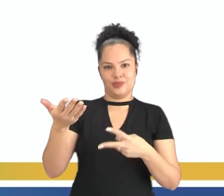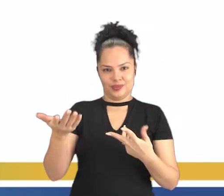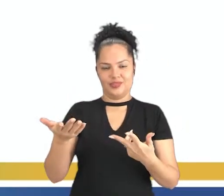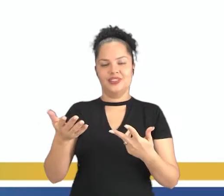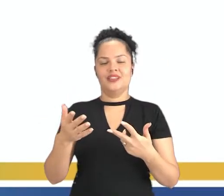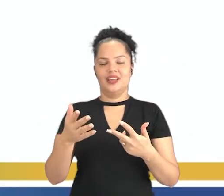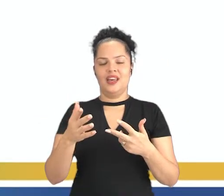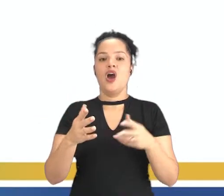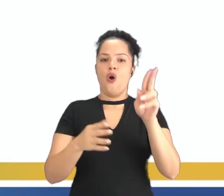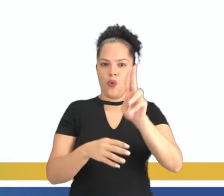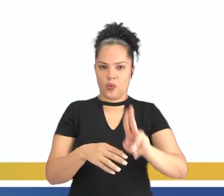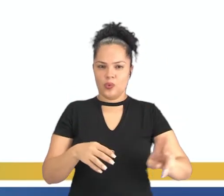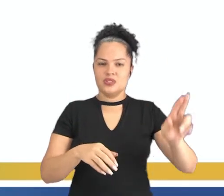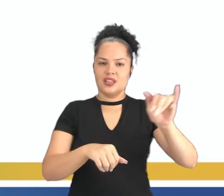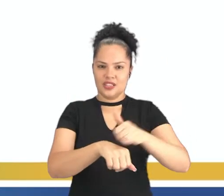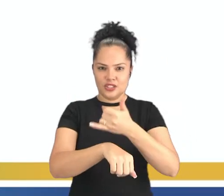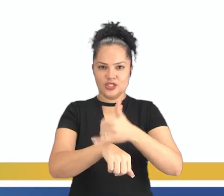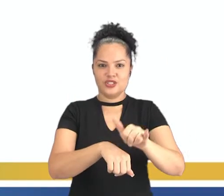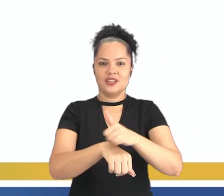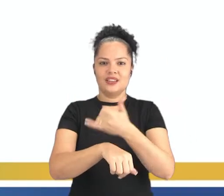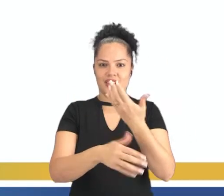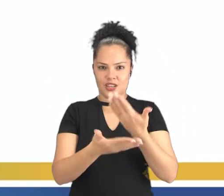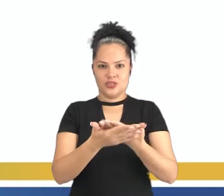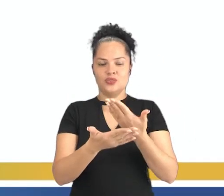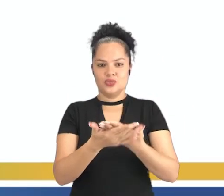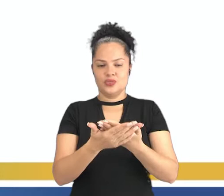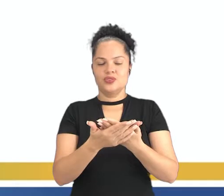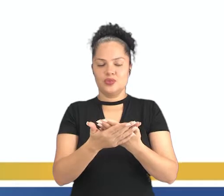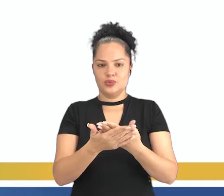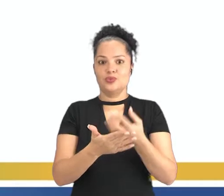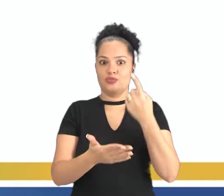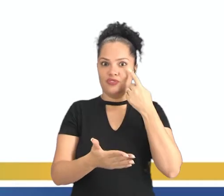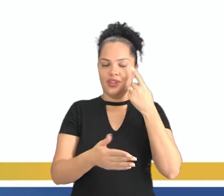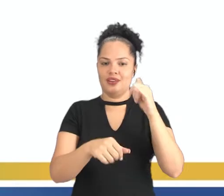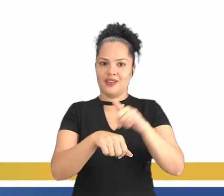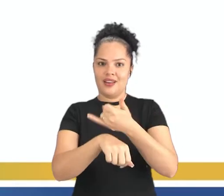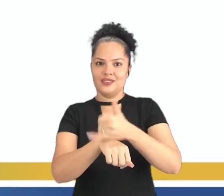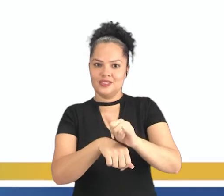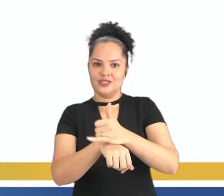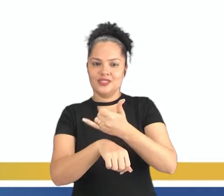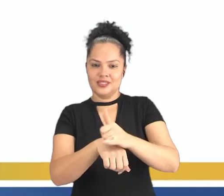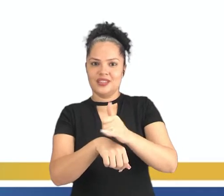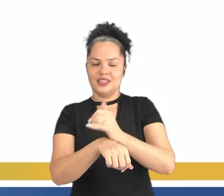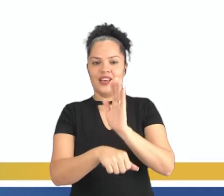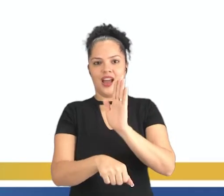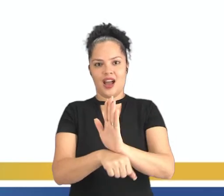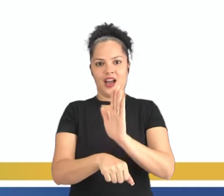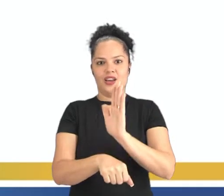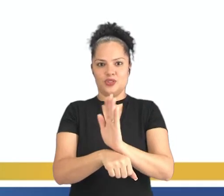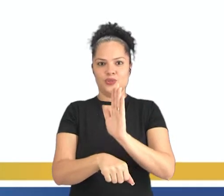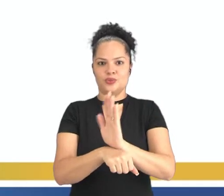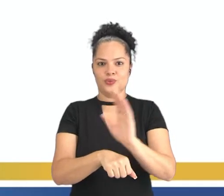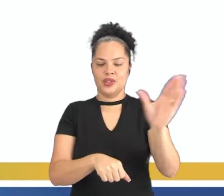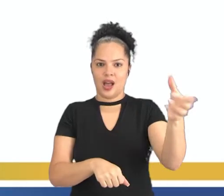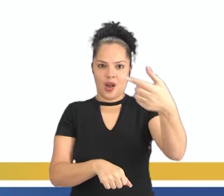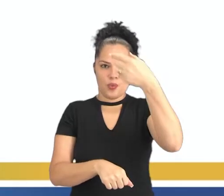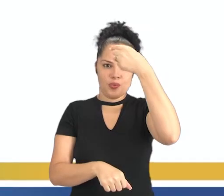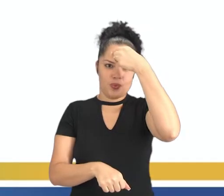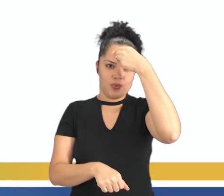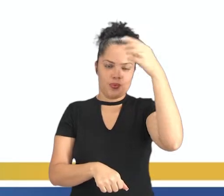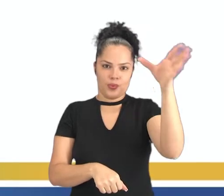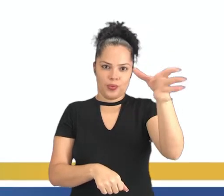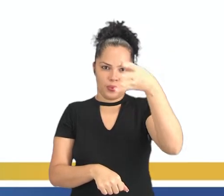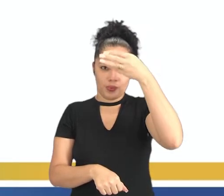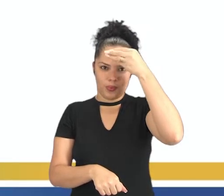fazer isso utilizando algumas estratégias de estudo. As estratégias de estudo propiciam um armazenamento